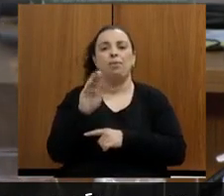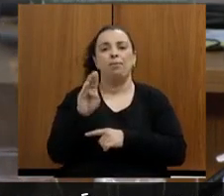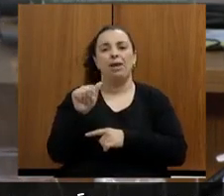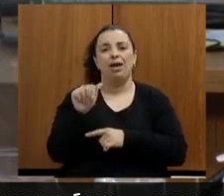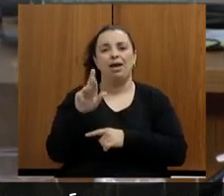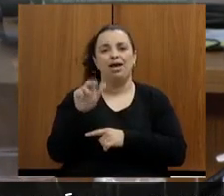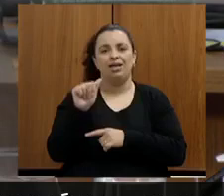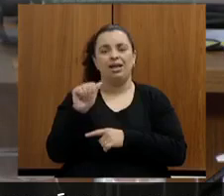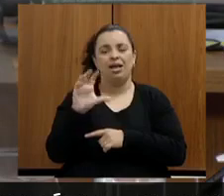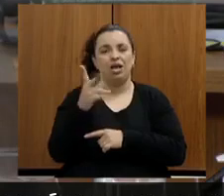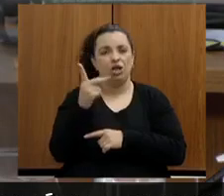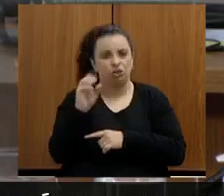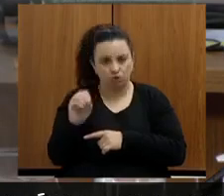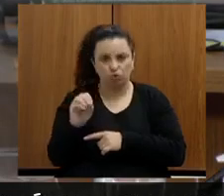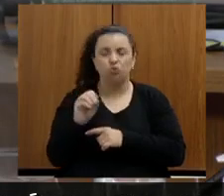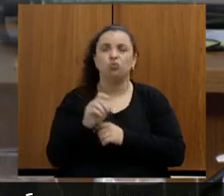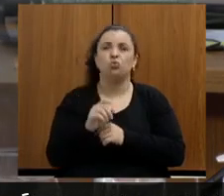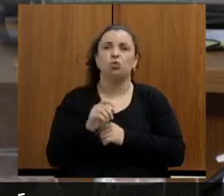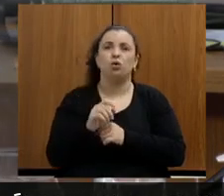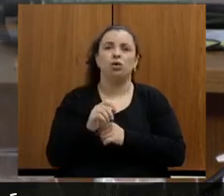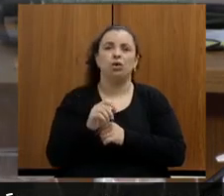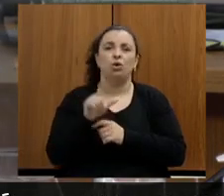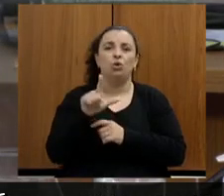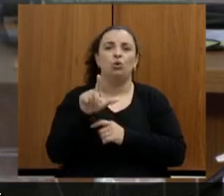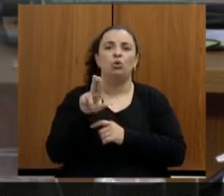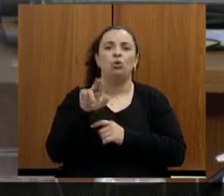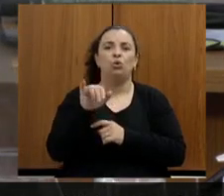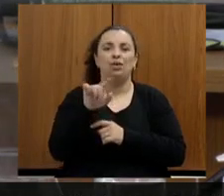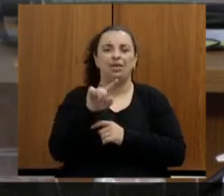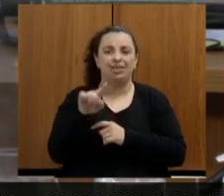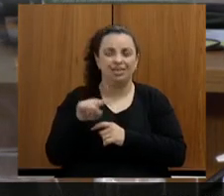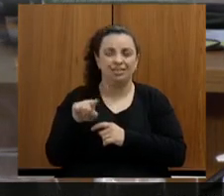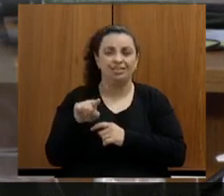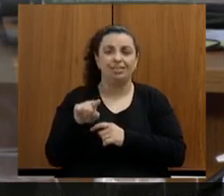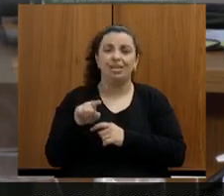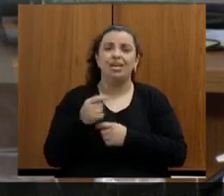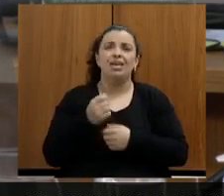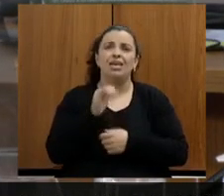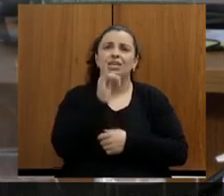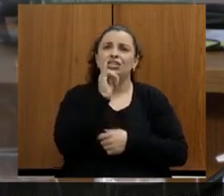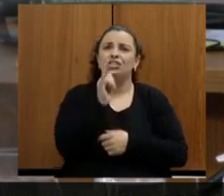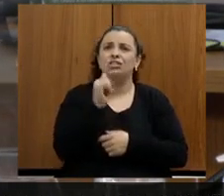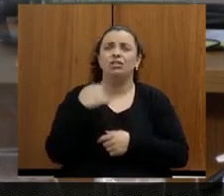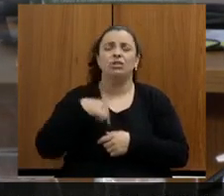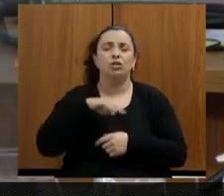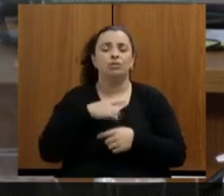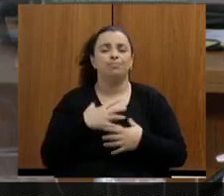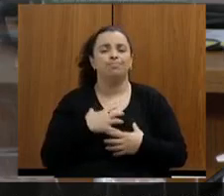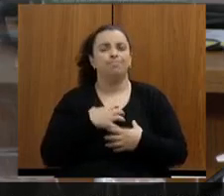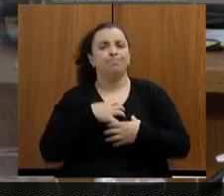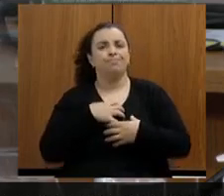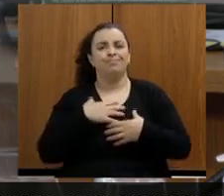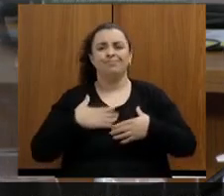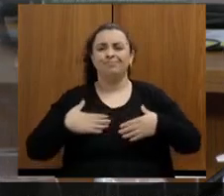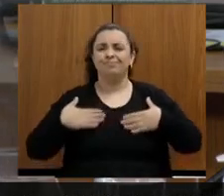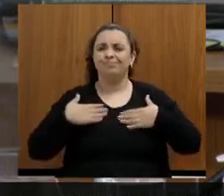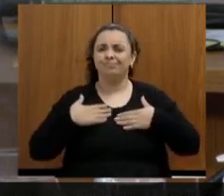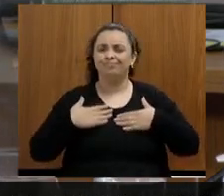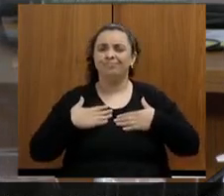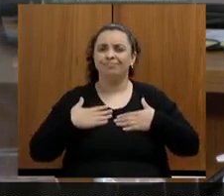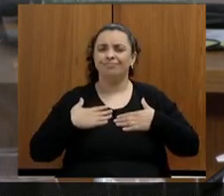dizer do nosso contentamento em saber sempre